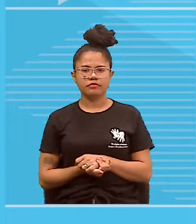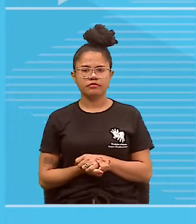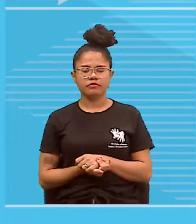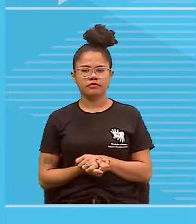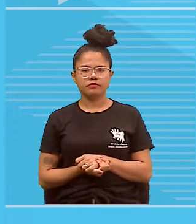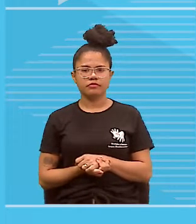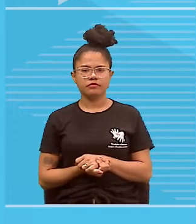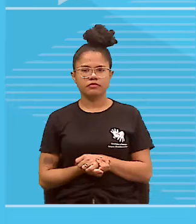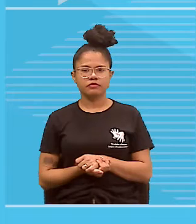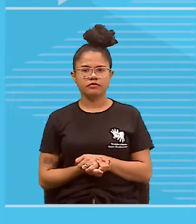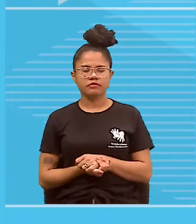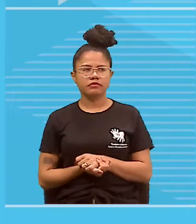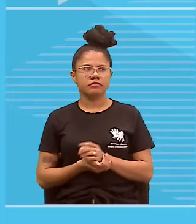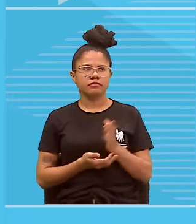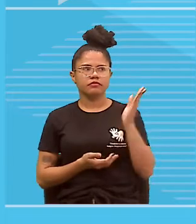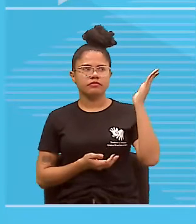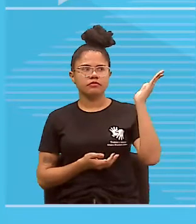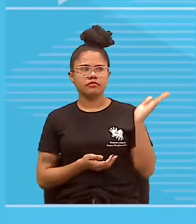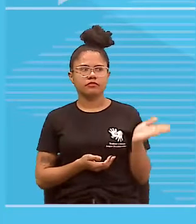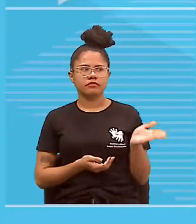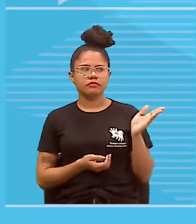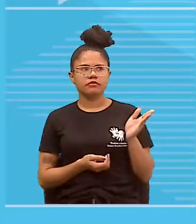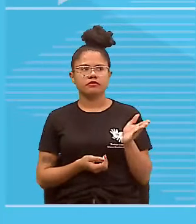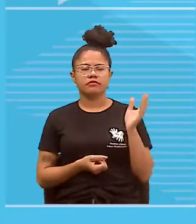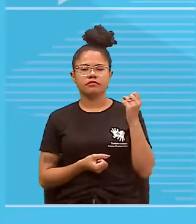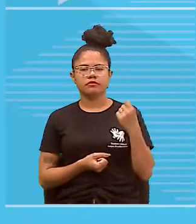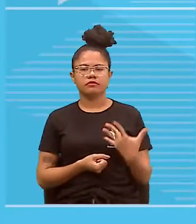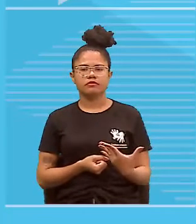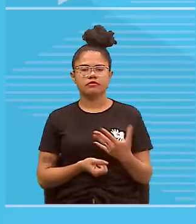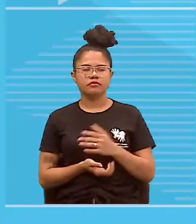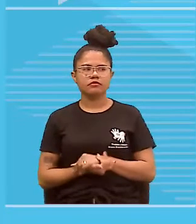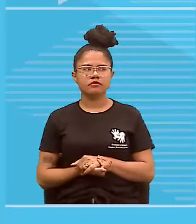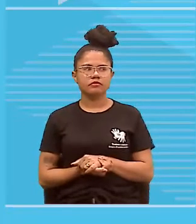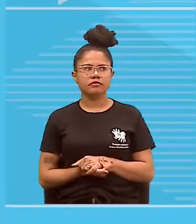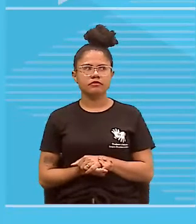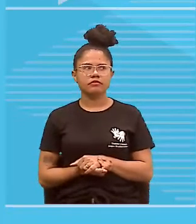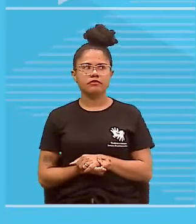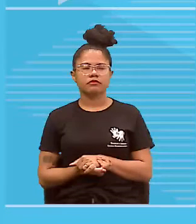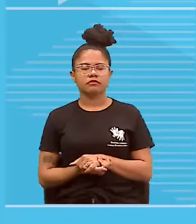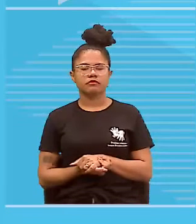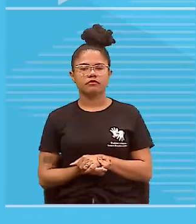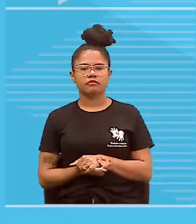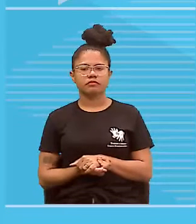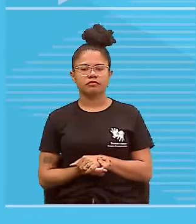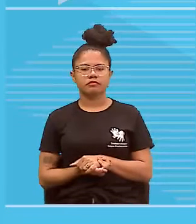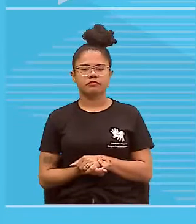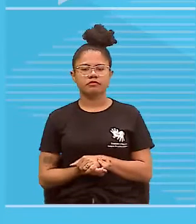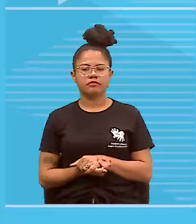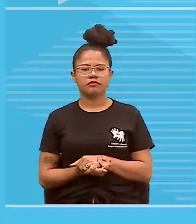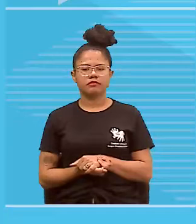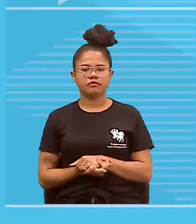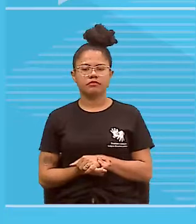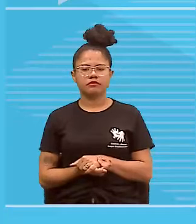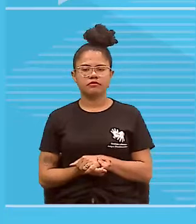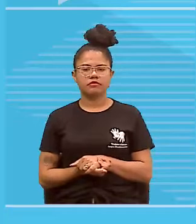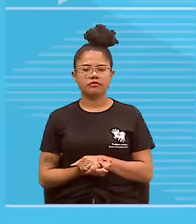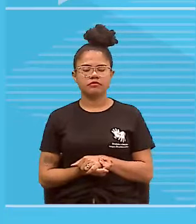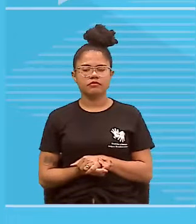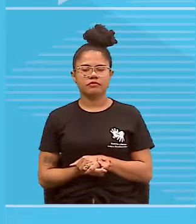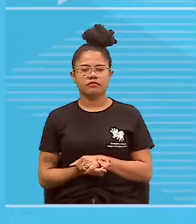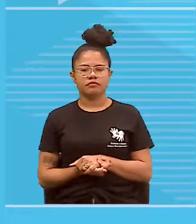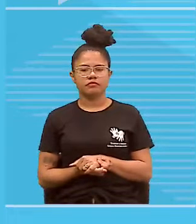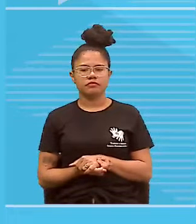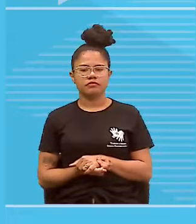Castro Então esse cidadão foi Quem disse isso aqui então é melhor afirmar que somos mais uma espécie